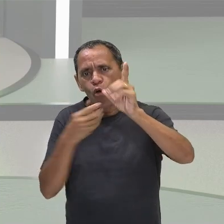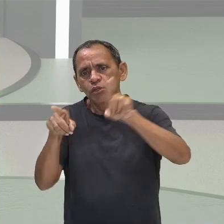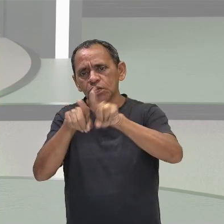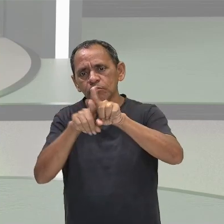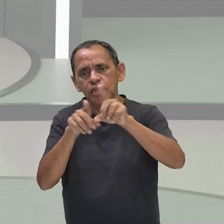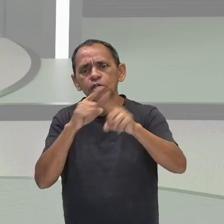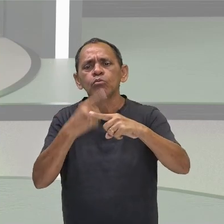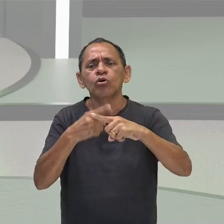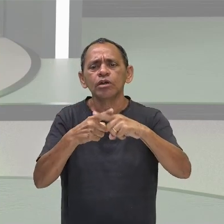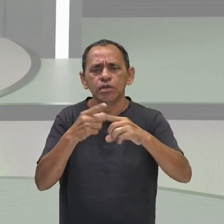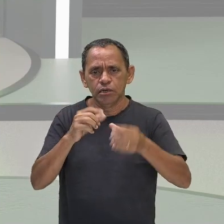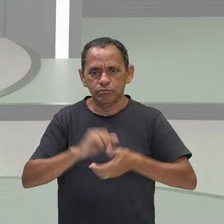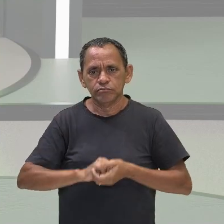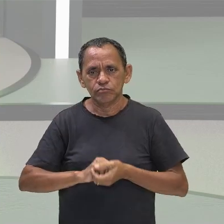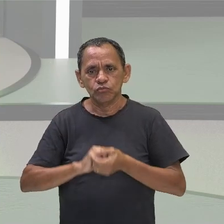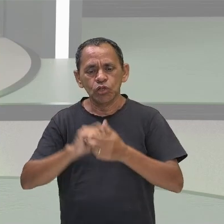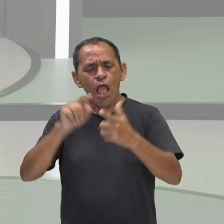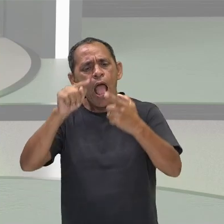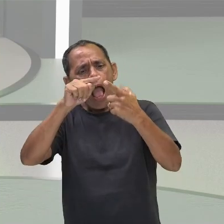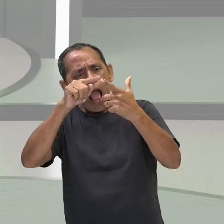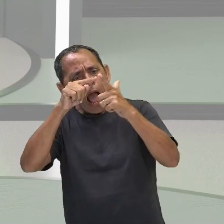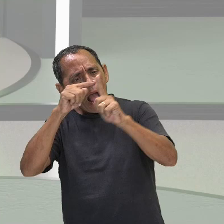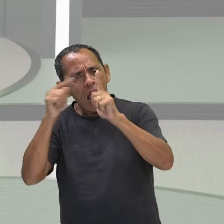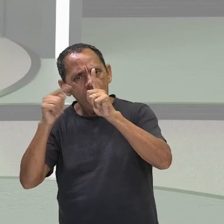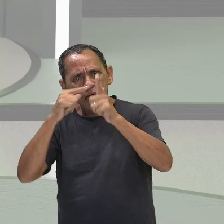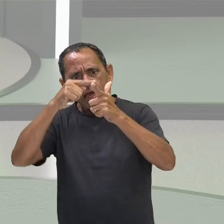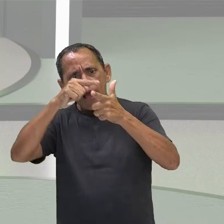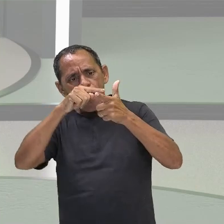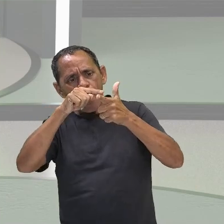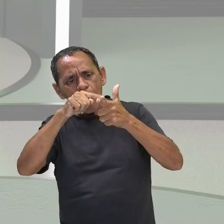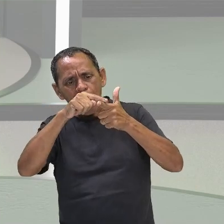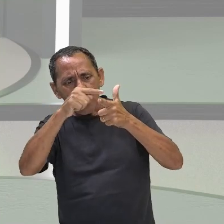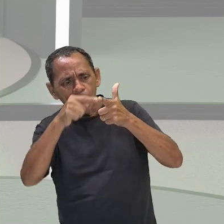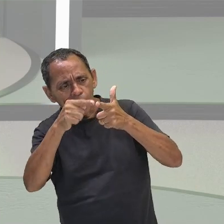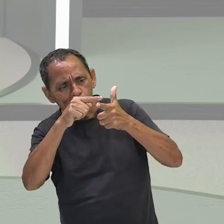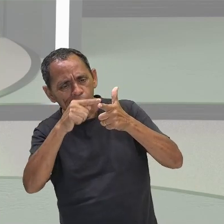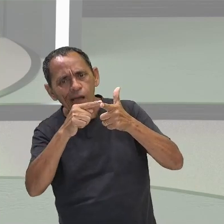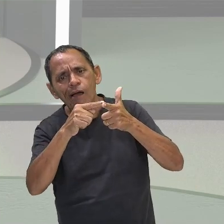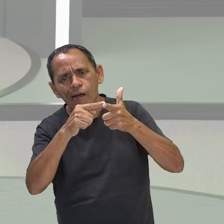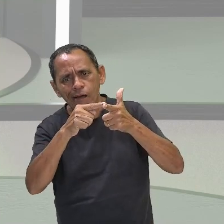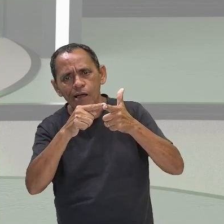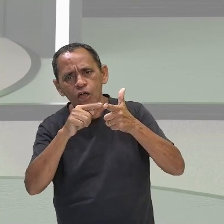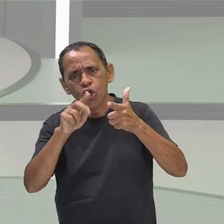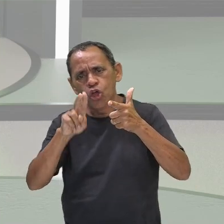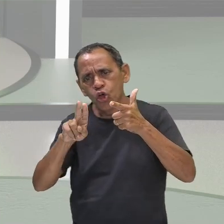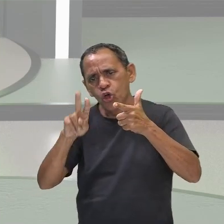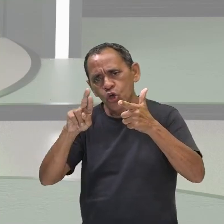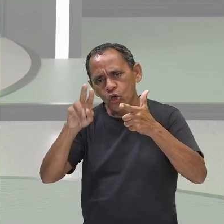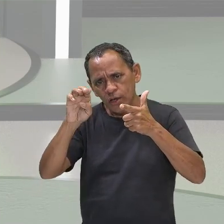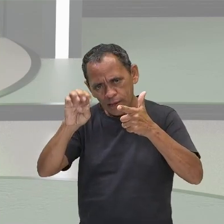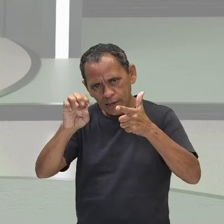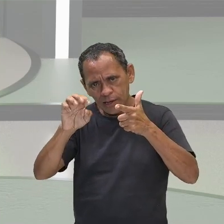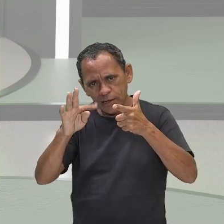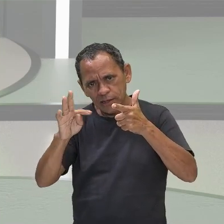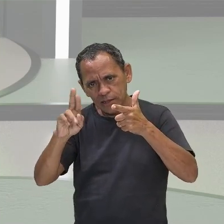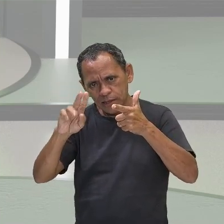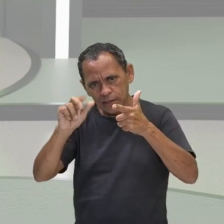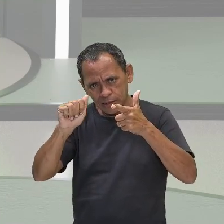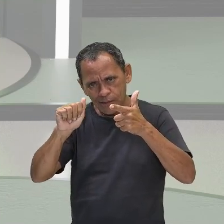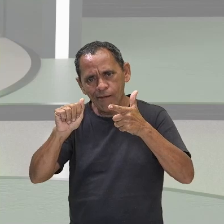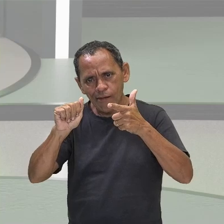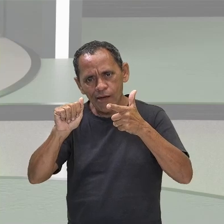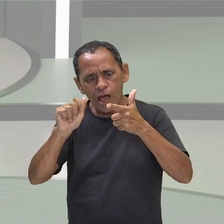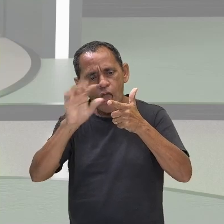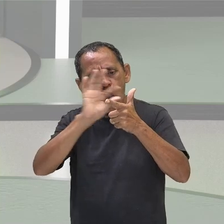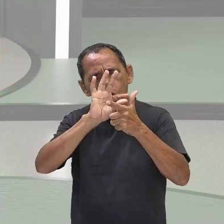sendo apresentada a uretra, né? A uretra, essa porção aí, o canal, que vai ligar, né,